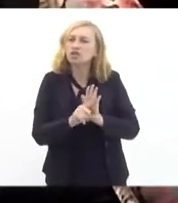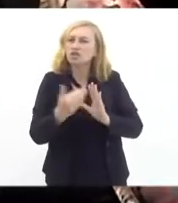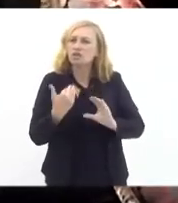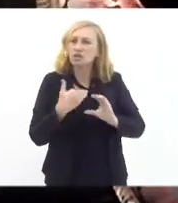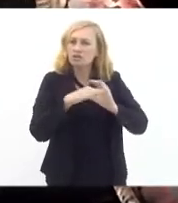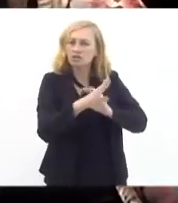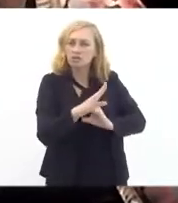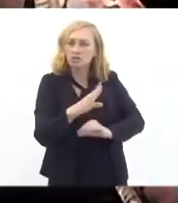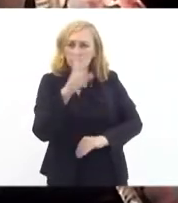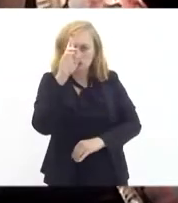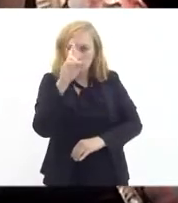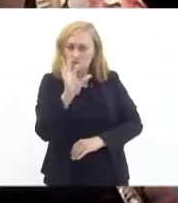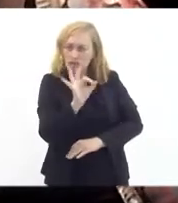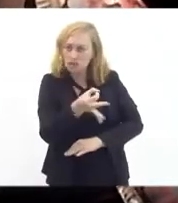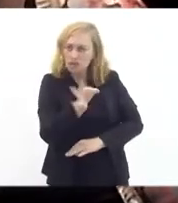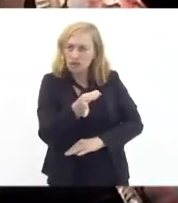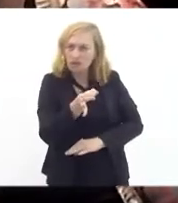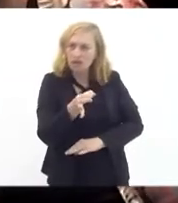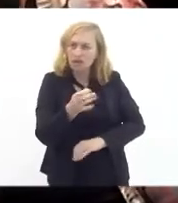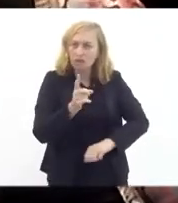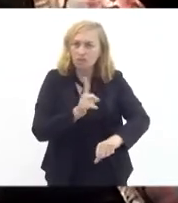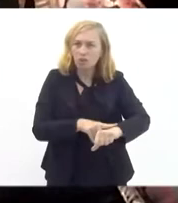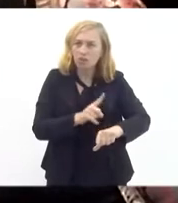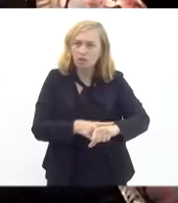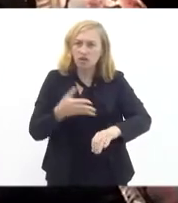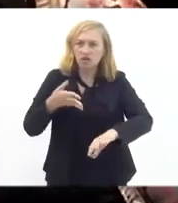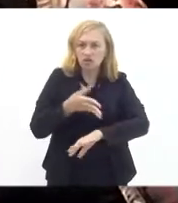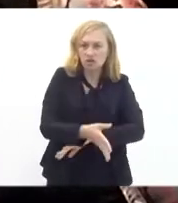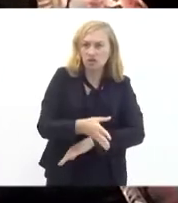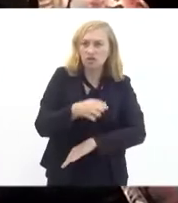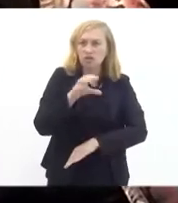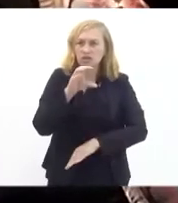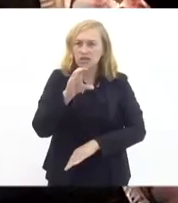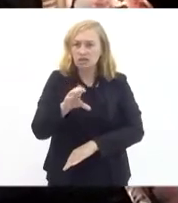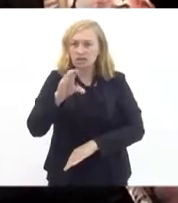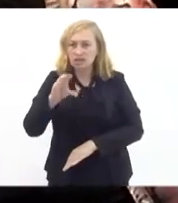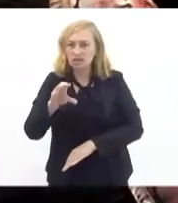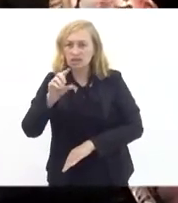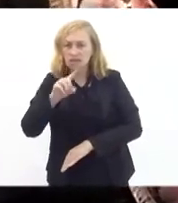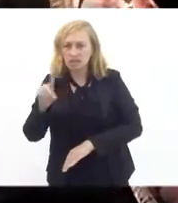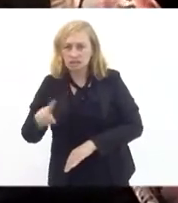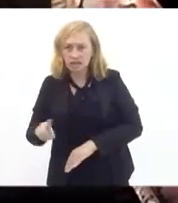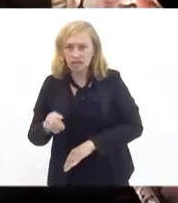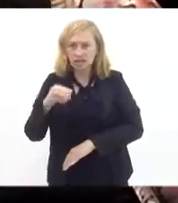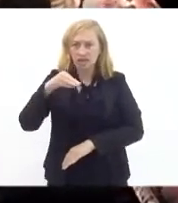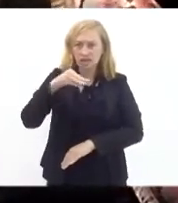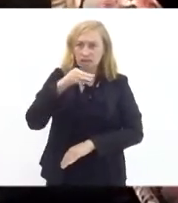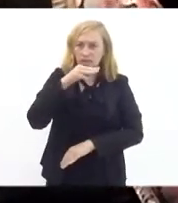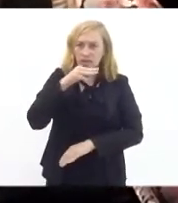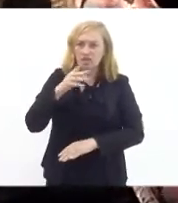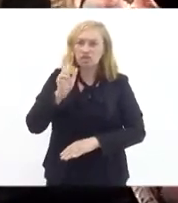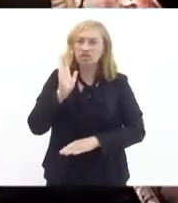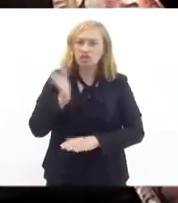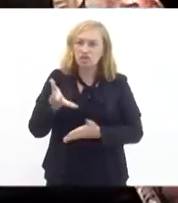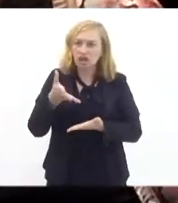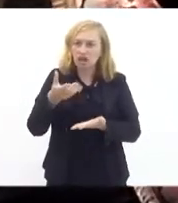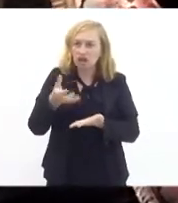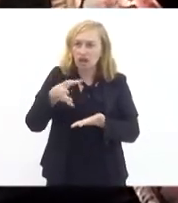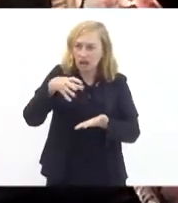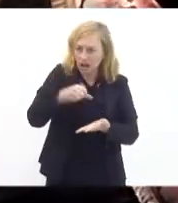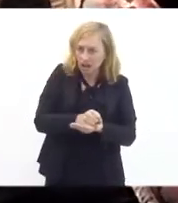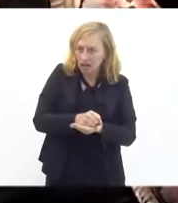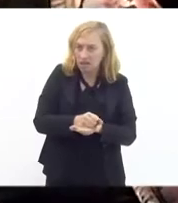senhor o seguinte, a partir do momento que o cara chegou no CCZ, chegou na Mangueira, já agenda a castração.